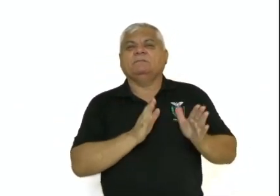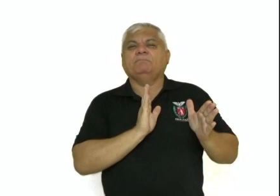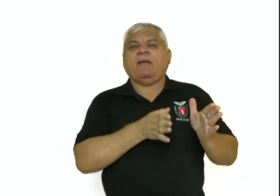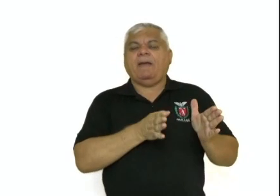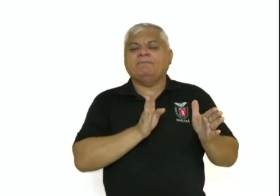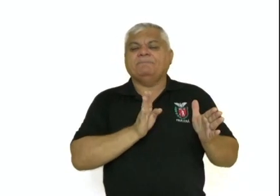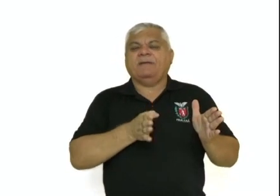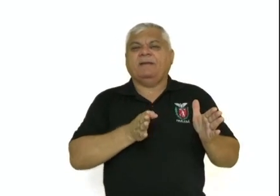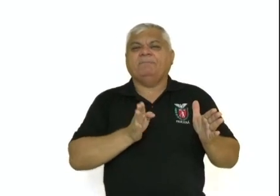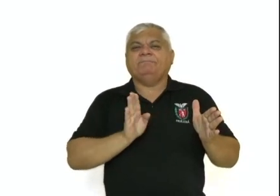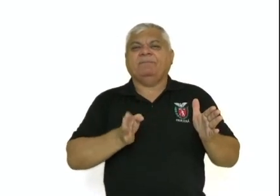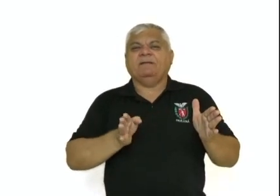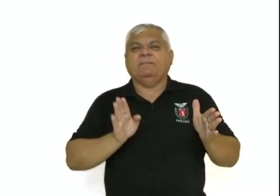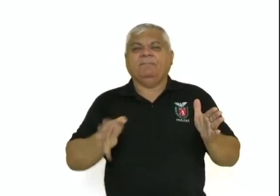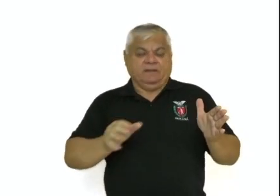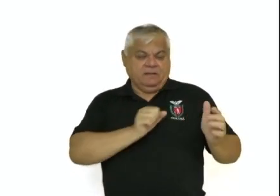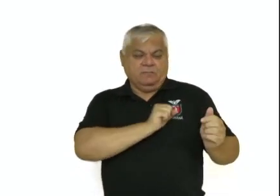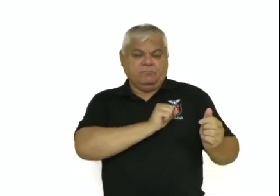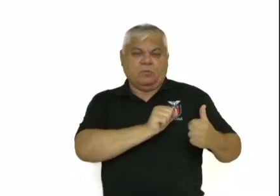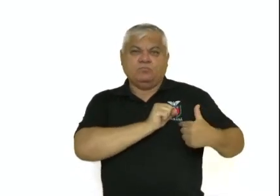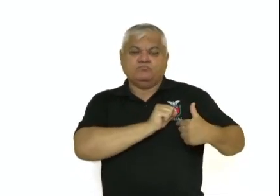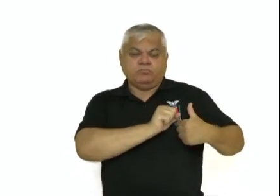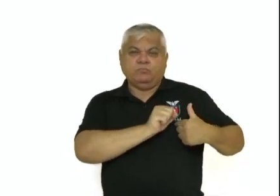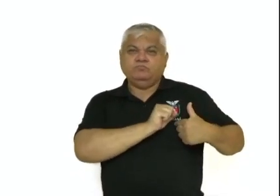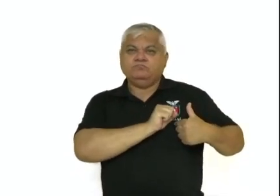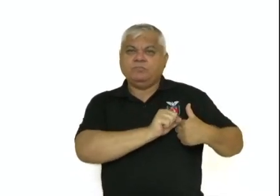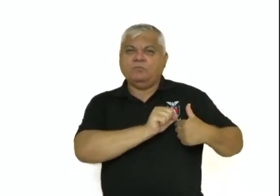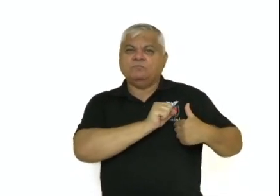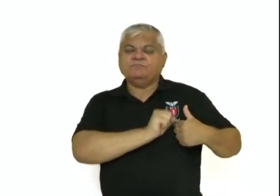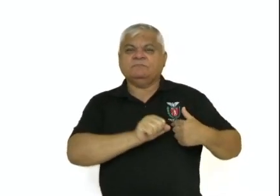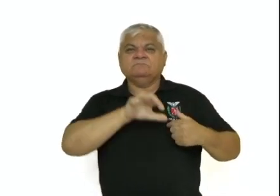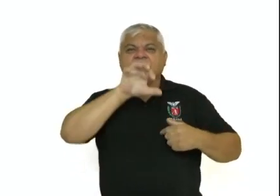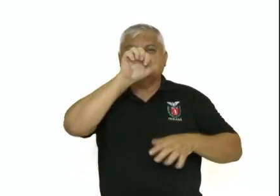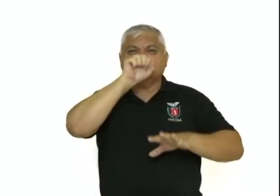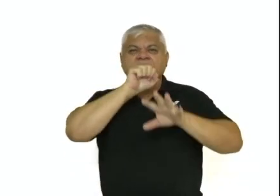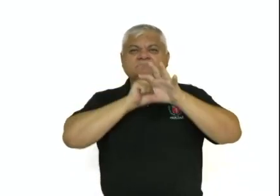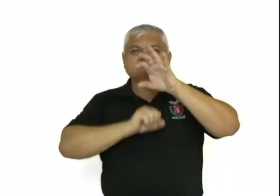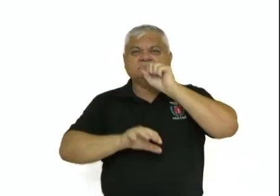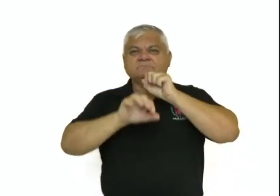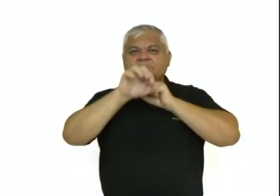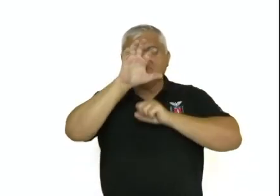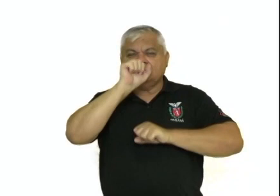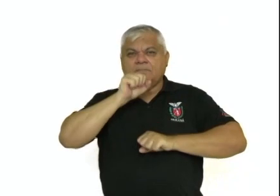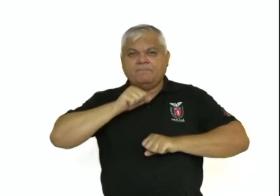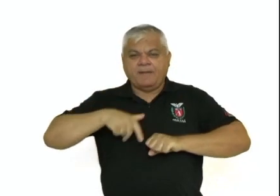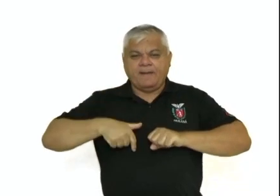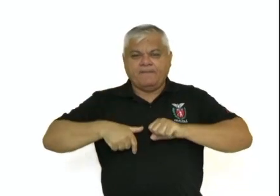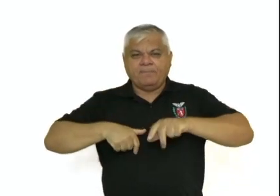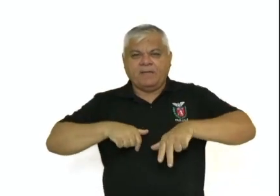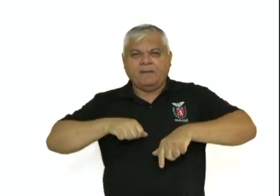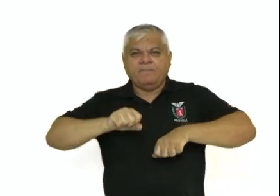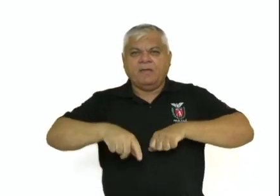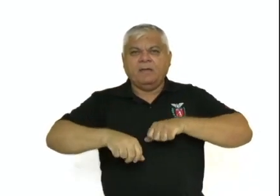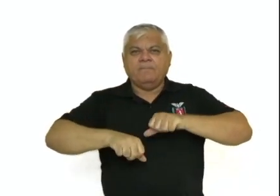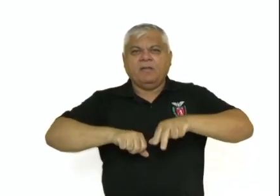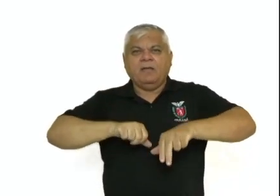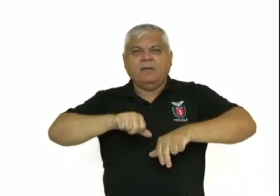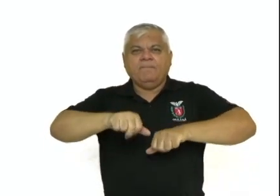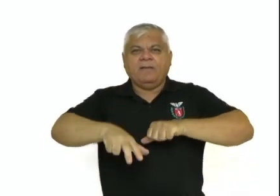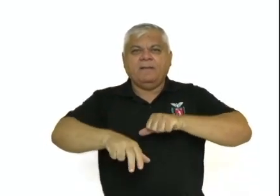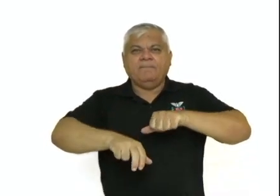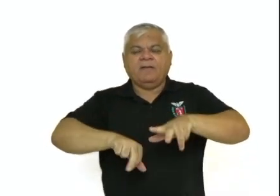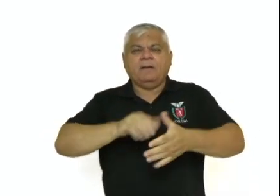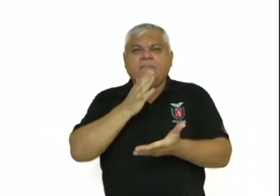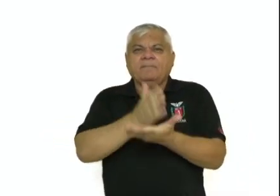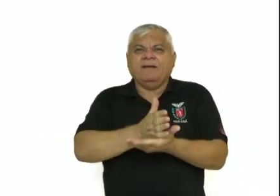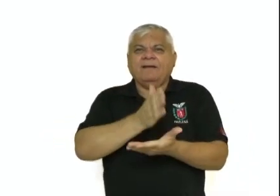as batidas do coração, a respiração e o caminhar. São processos que envolvem regularidade,